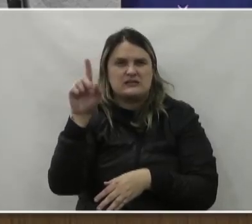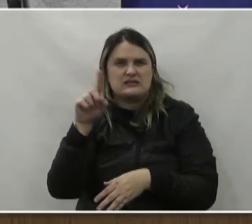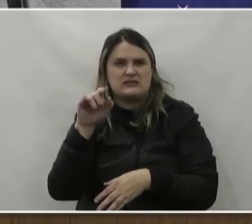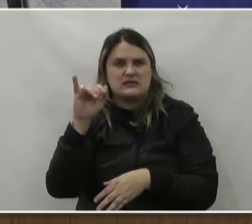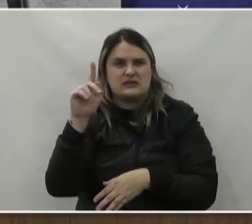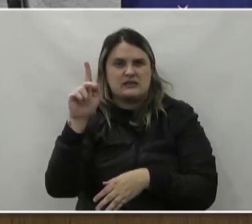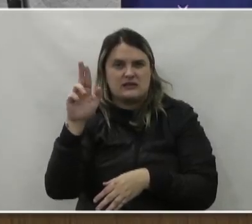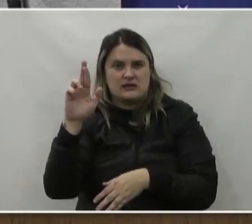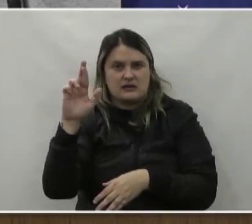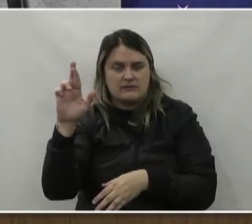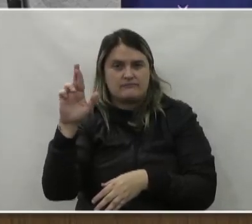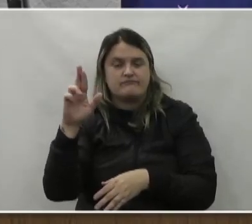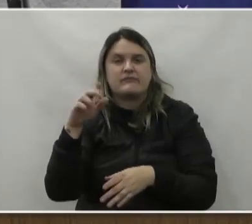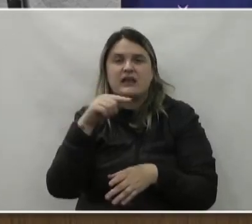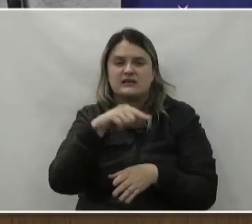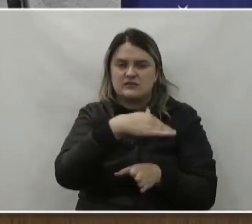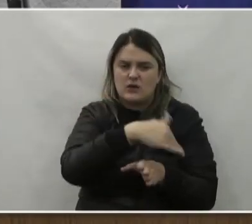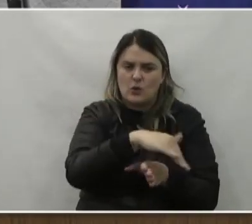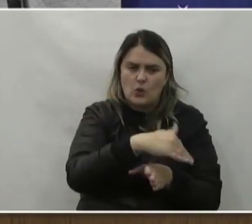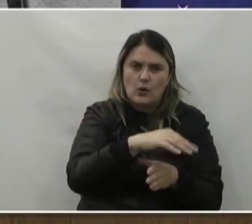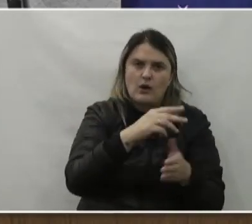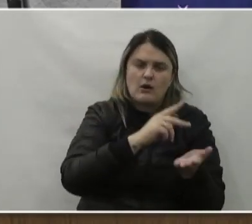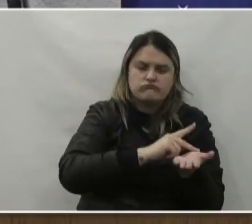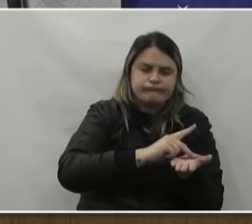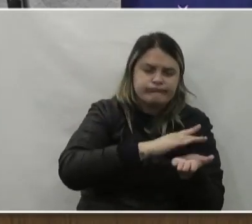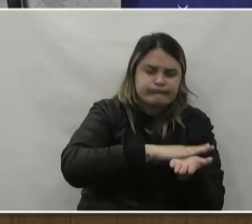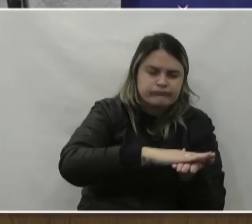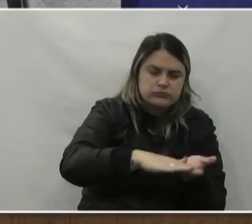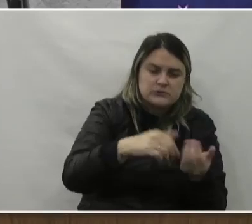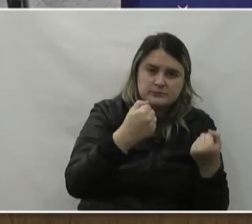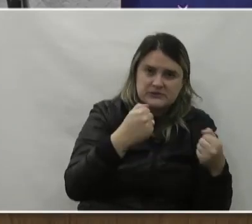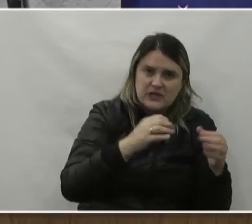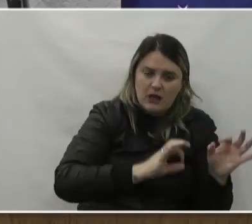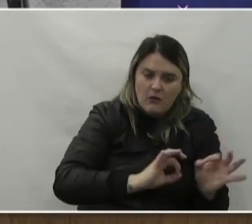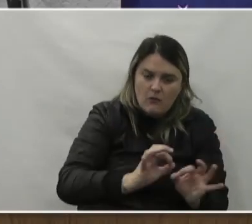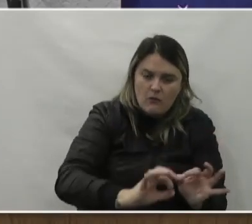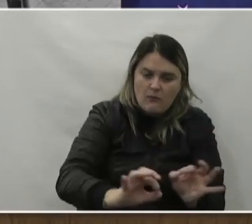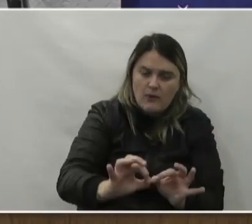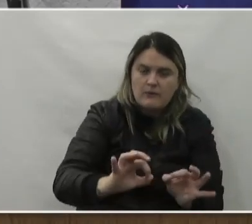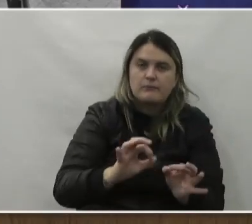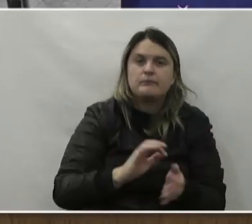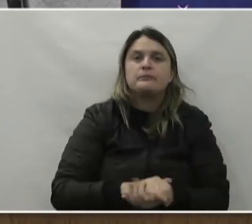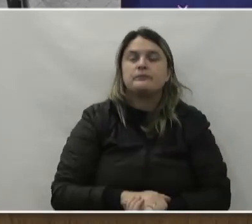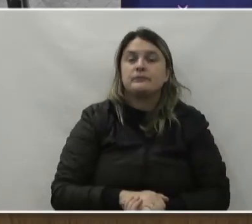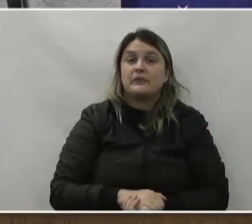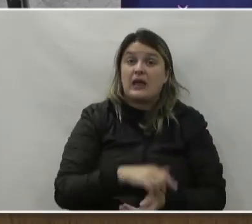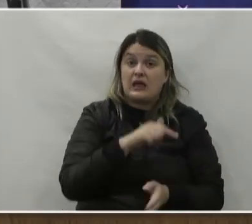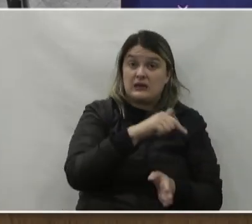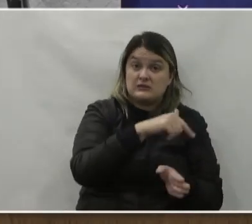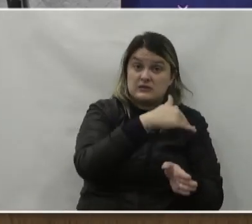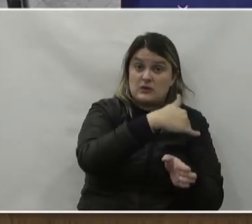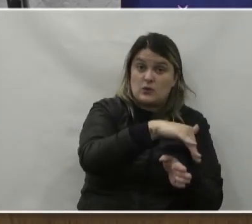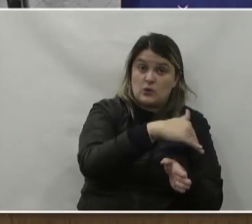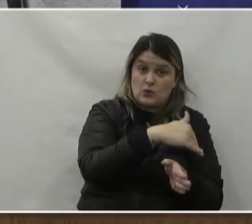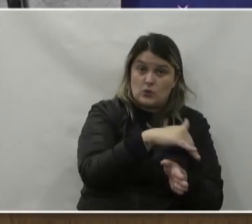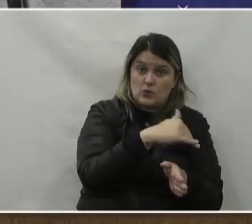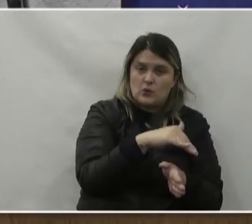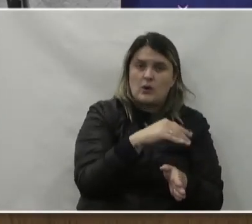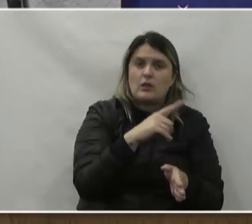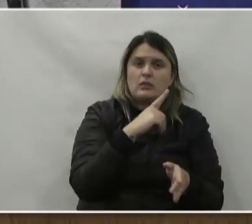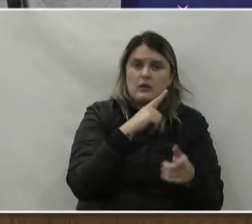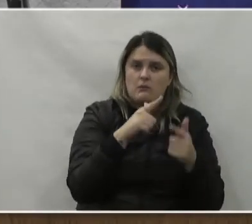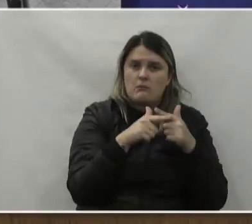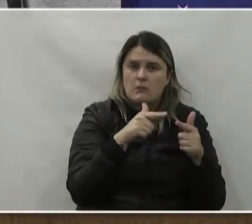visando a pavimentação e melhorias estruturais da via. Justificativa. A referida rua encontra-se em